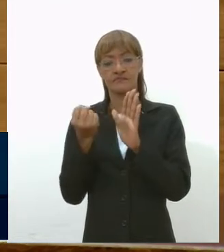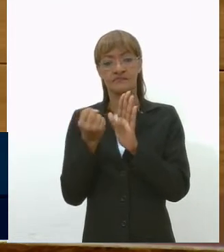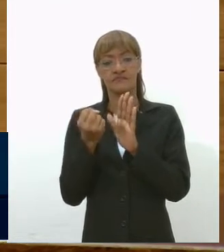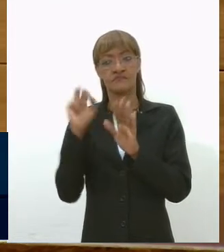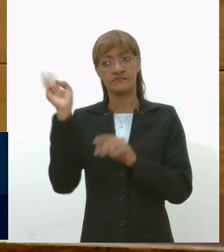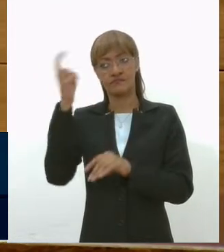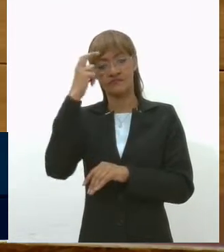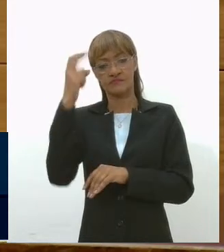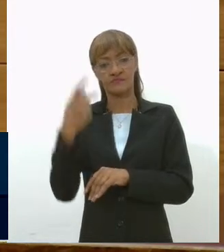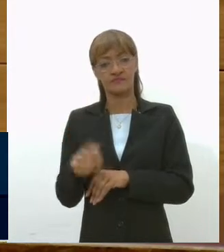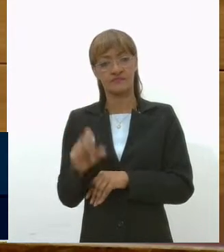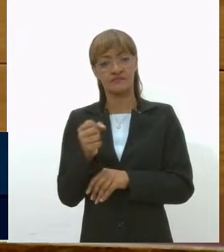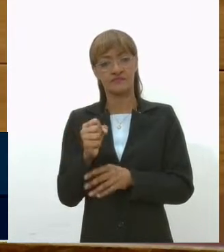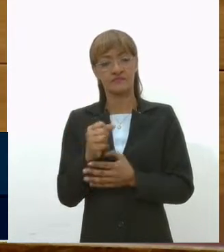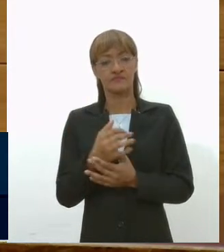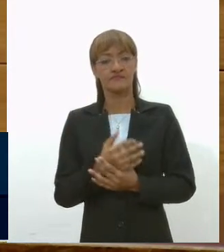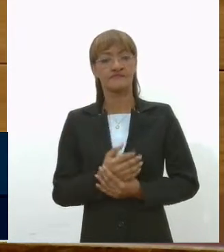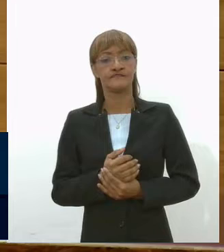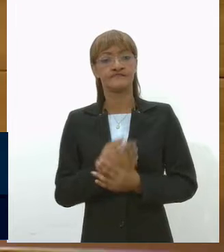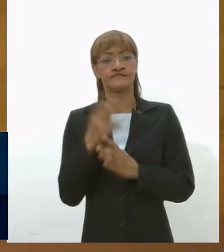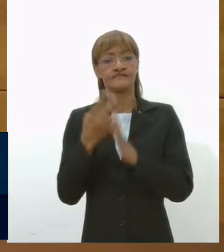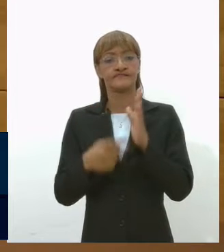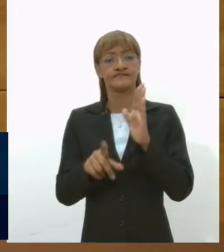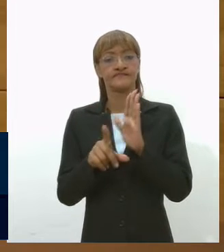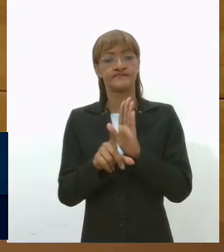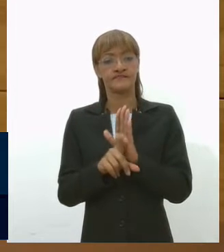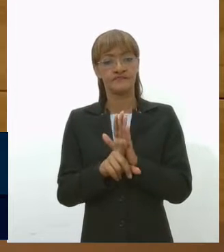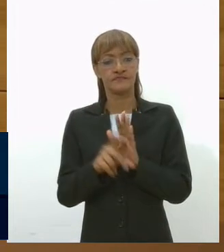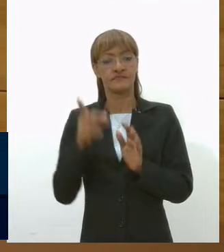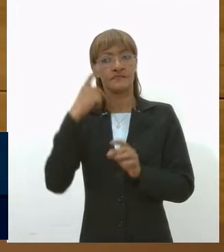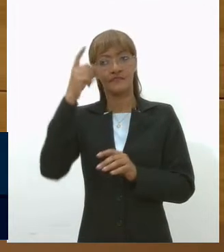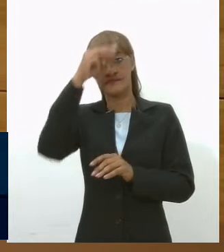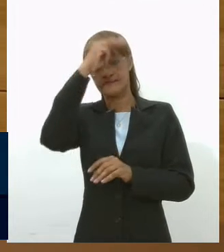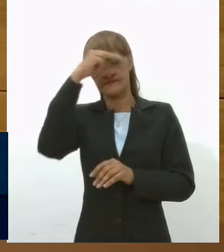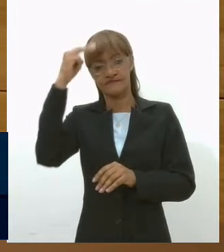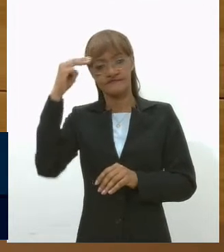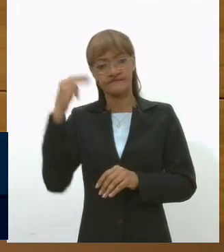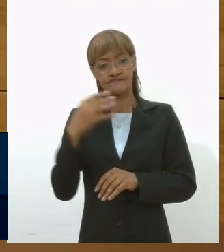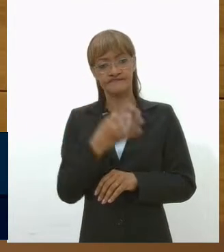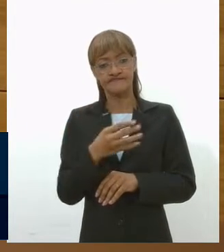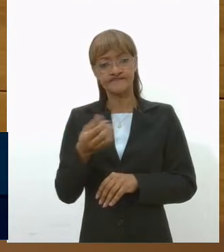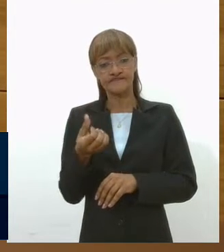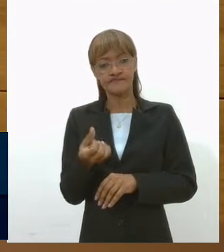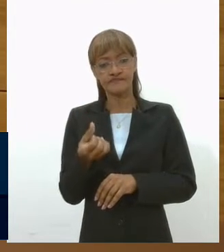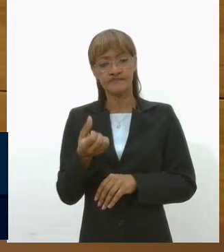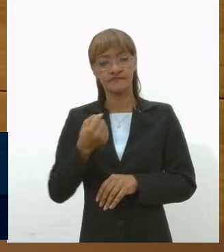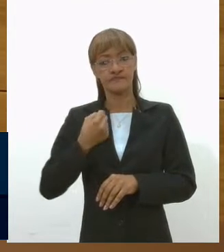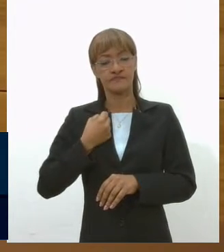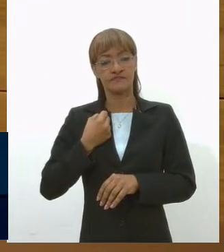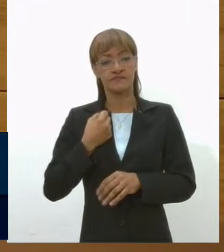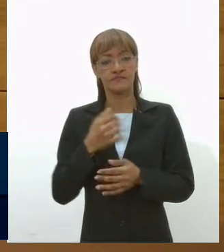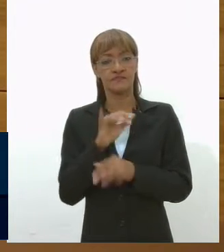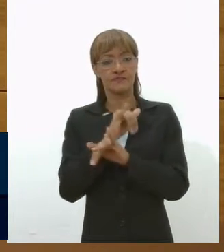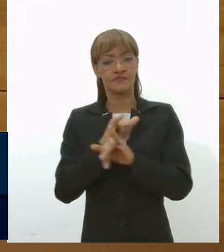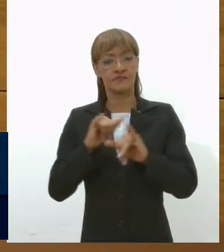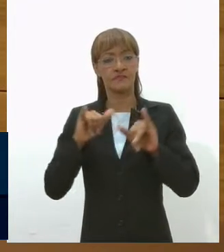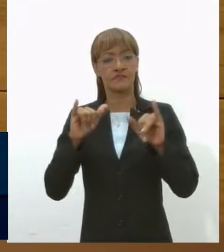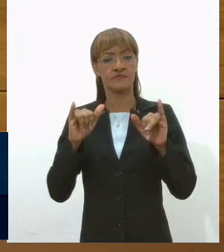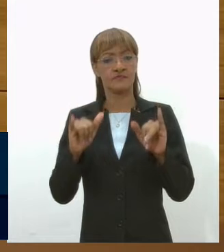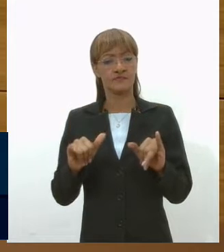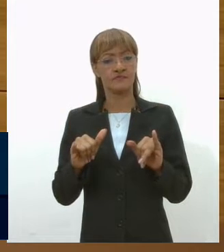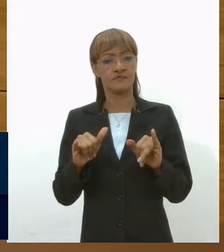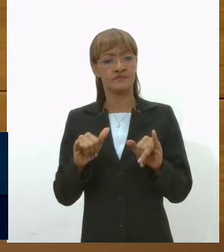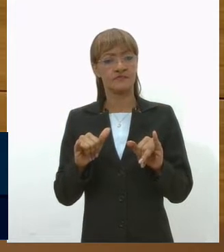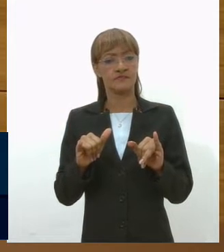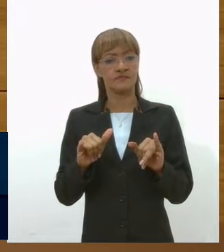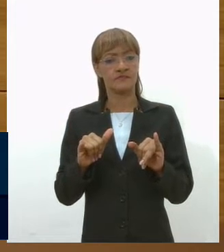Sergipe. Projeto de lei ordinária também da deputada Maria Mendonça, de número 46, que declara as matrizes tradicionais do